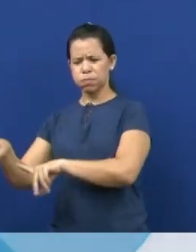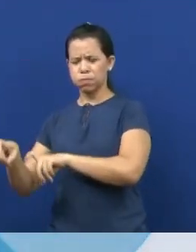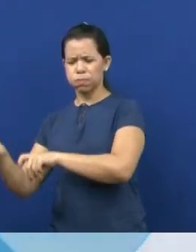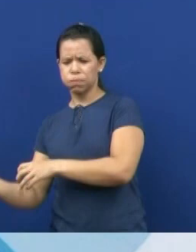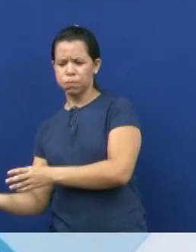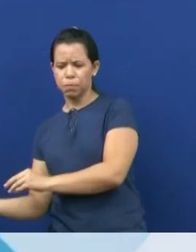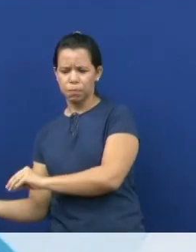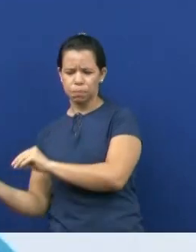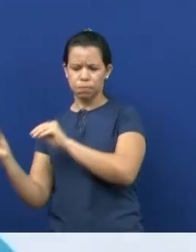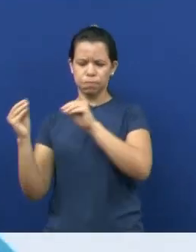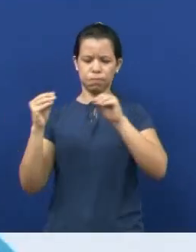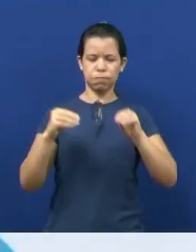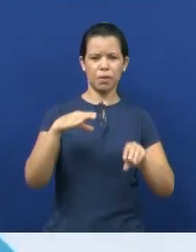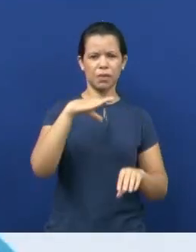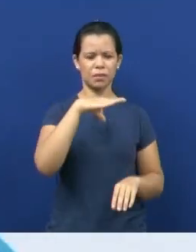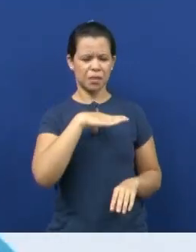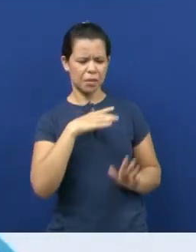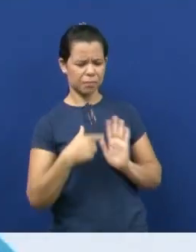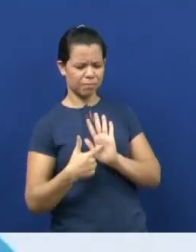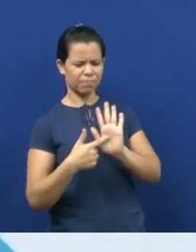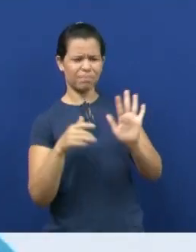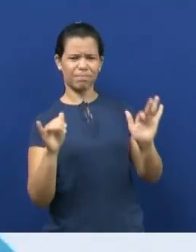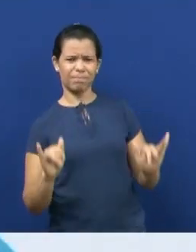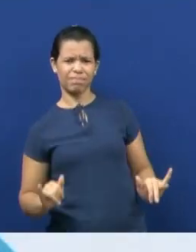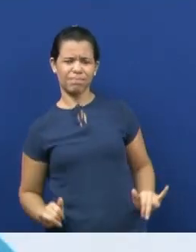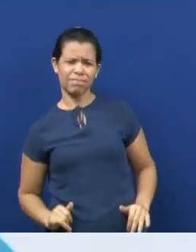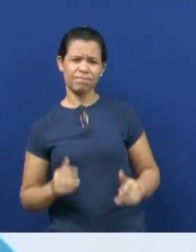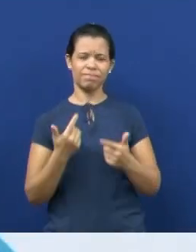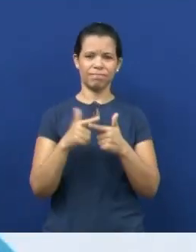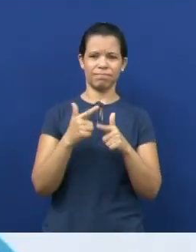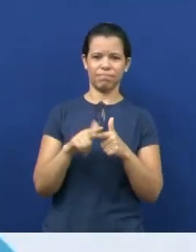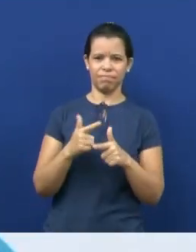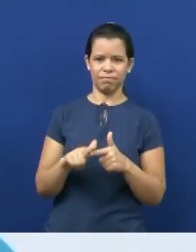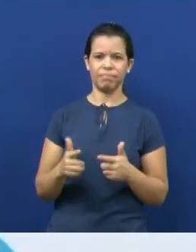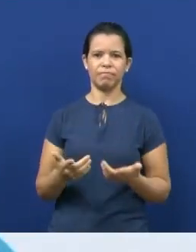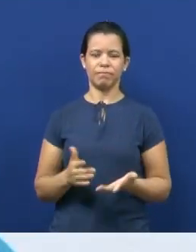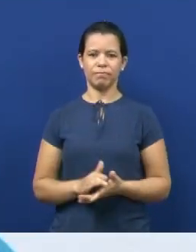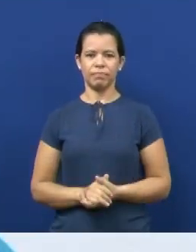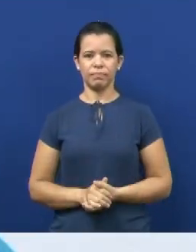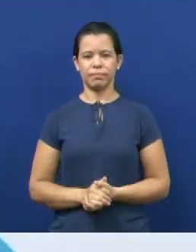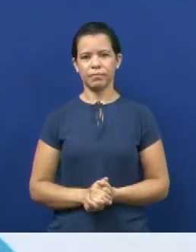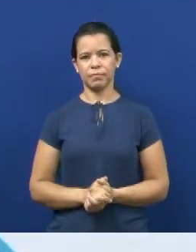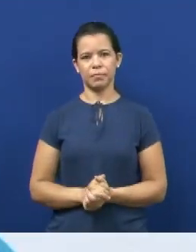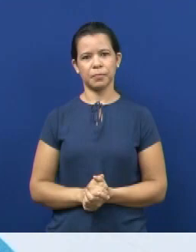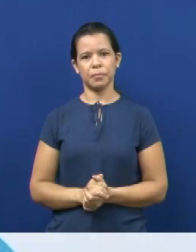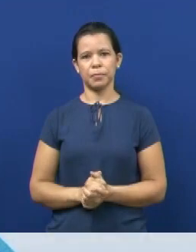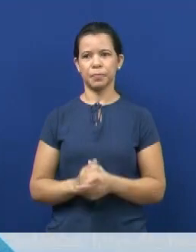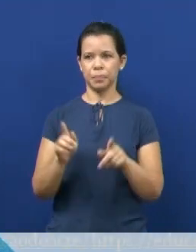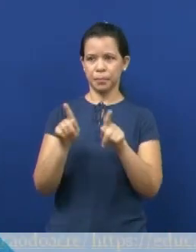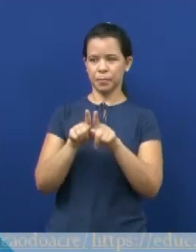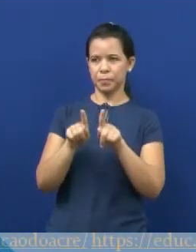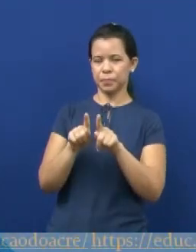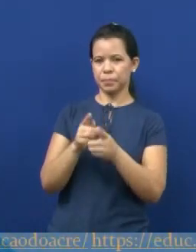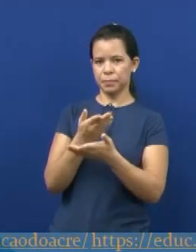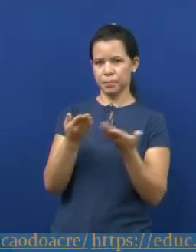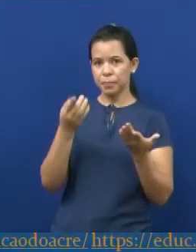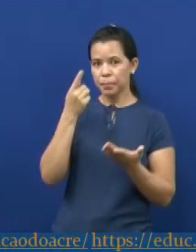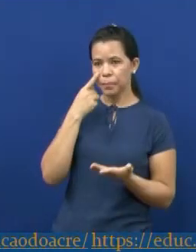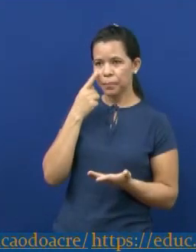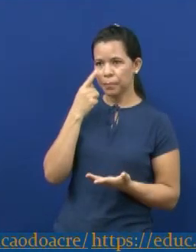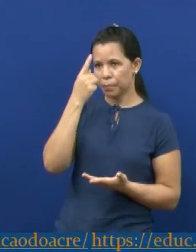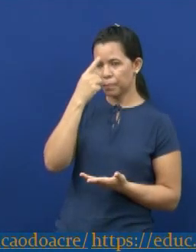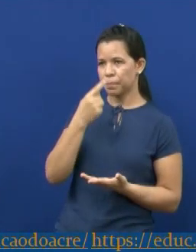esses grupos mostravam por meio do teatro todas essas realidades e a seguir vocês vão poder